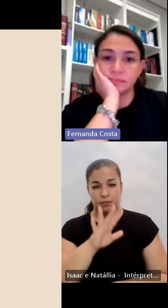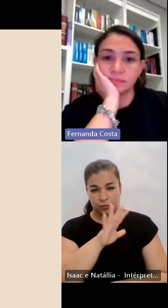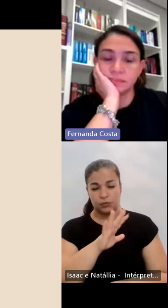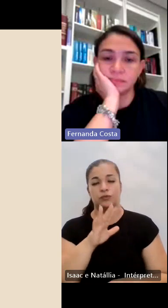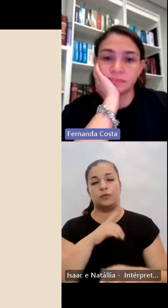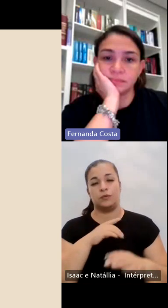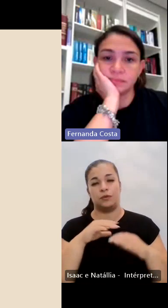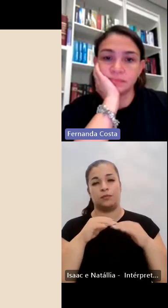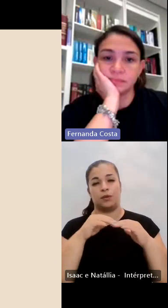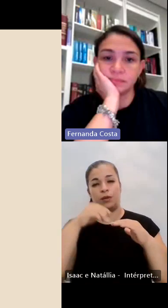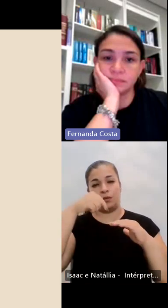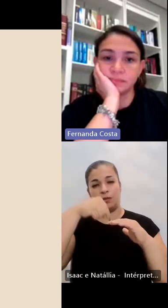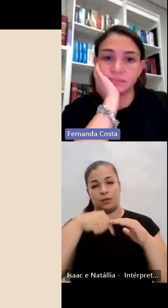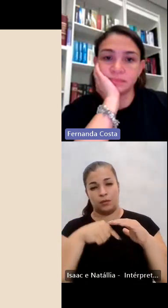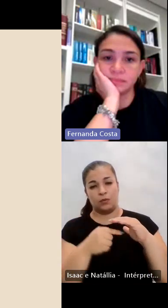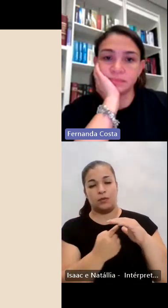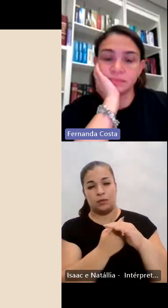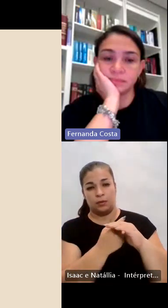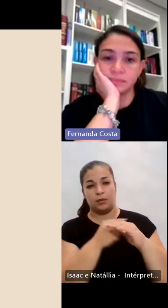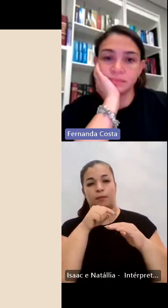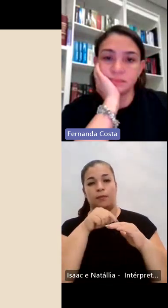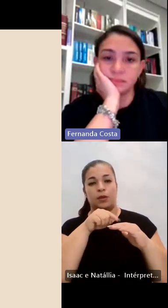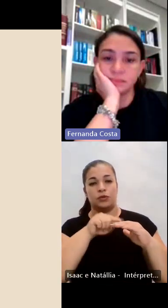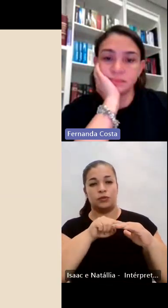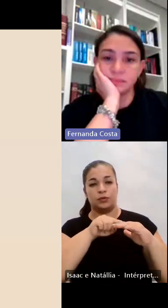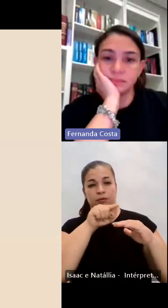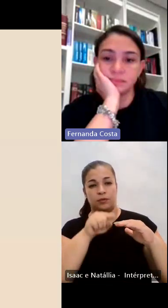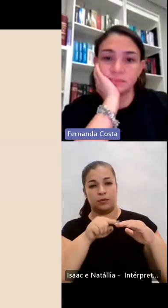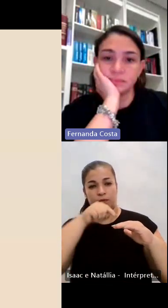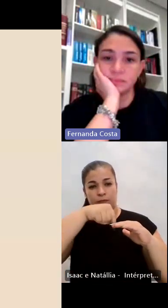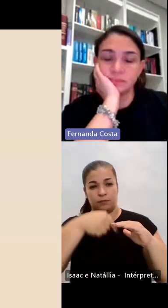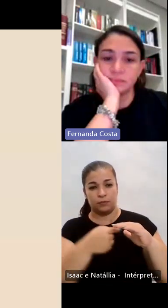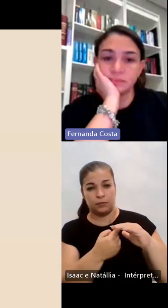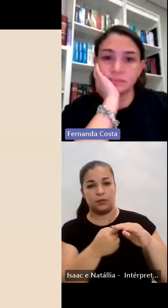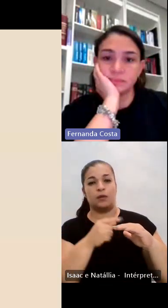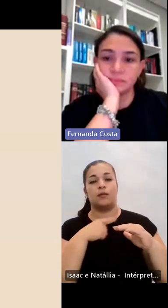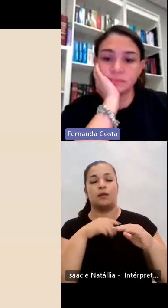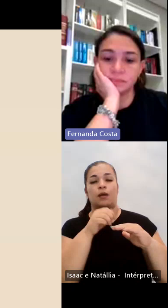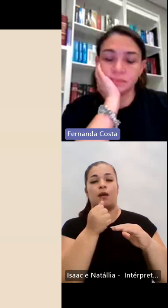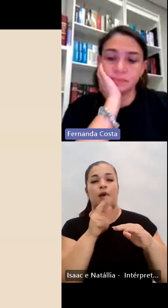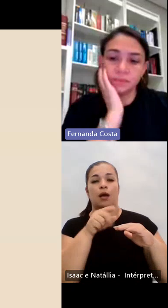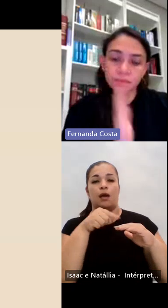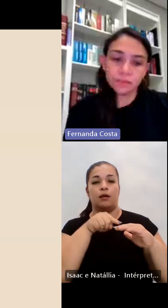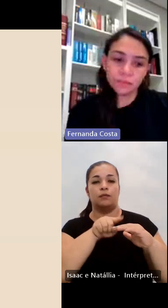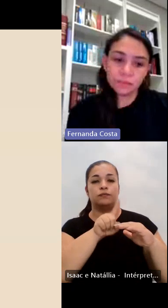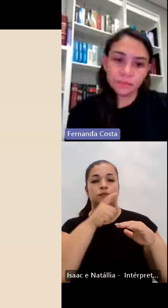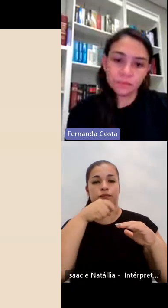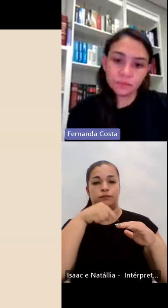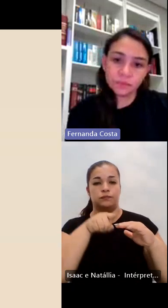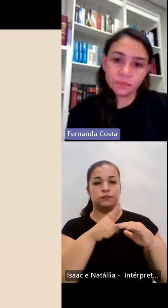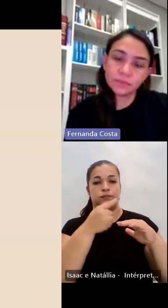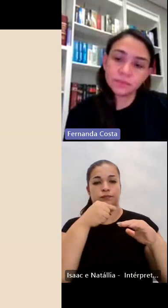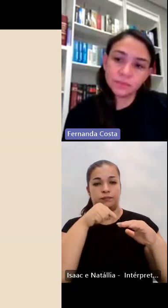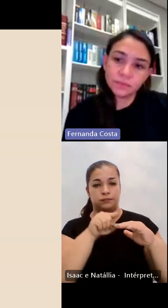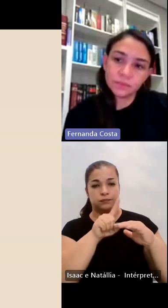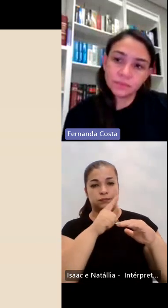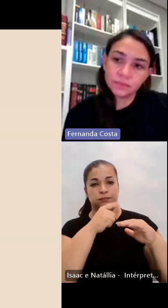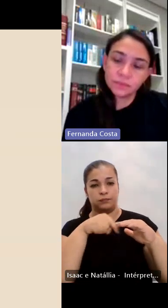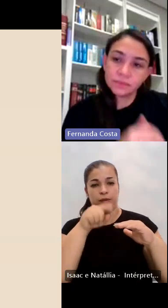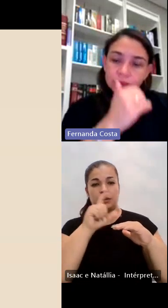cavidade da orelha média aqui. Essa cavidade é uma cavidade cheia de ar, tá? Que fica aqui na região petrosa do osso